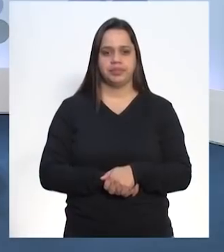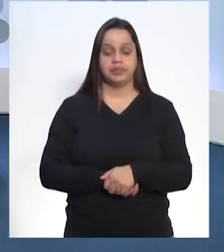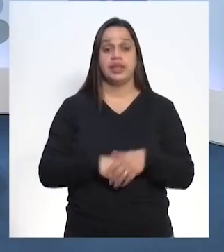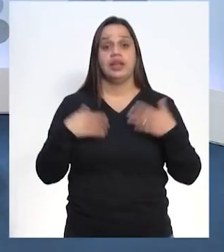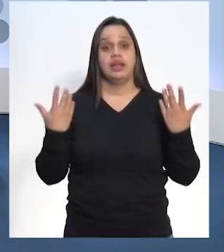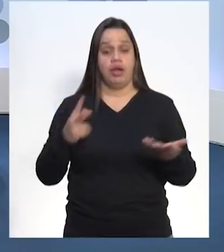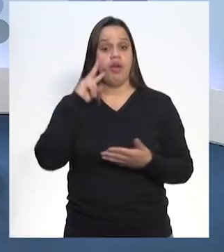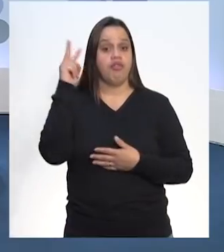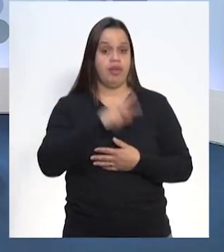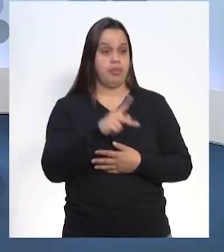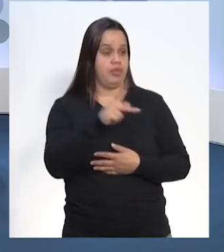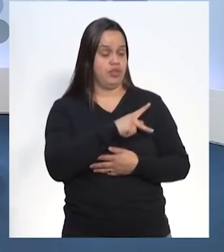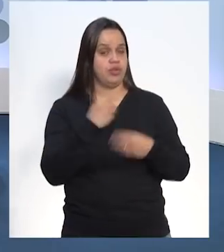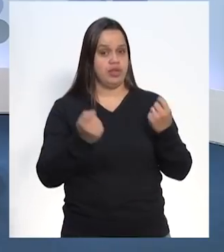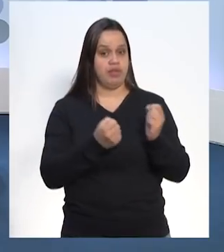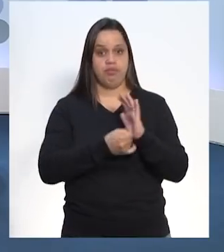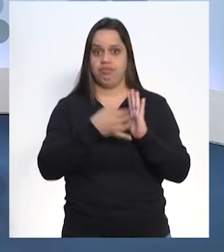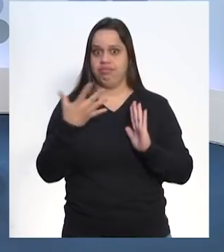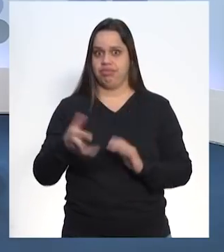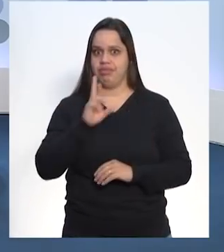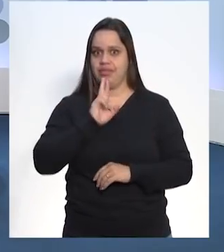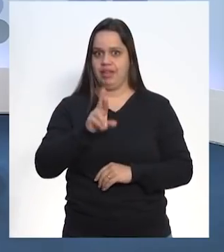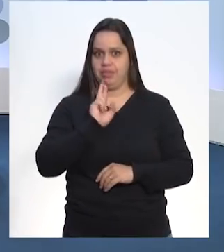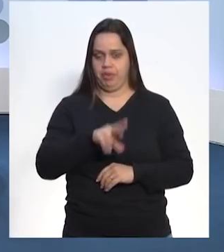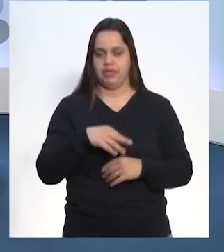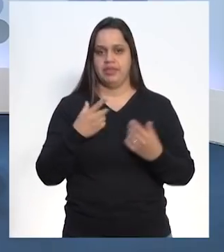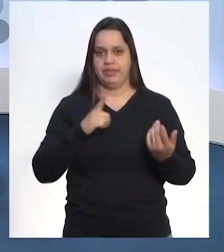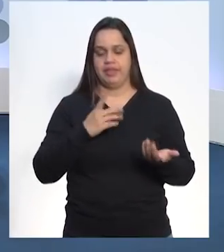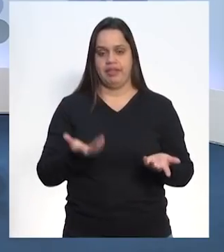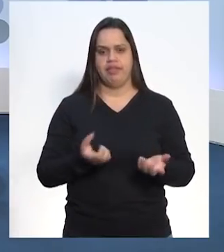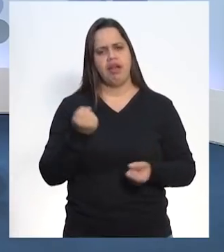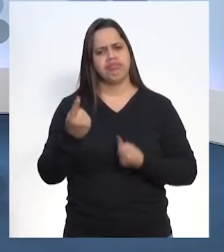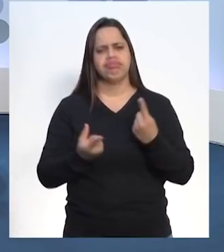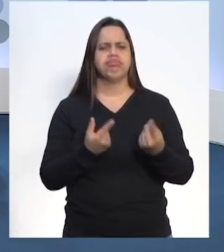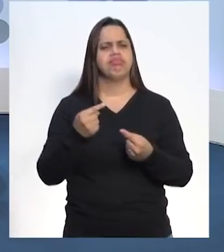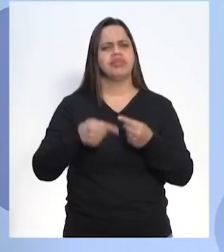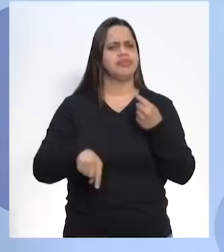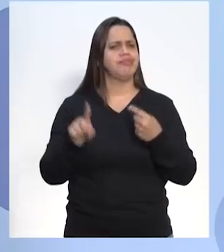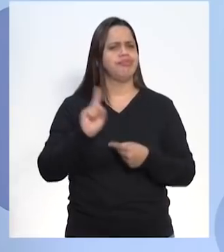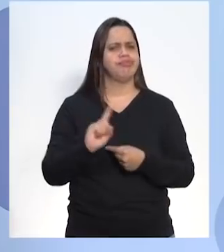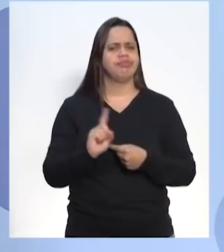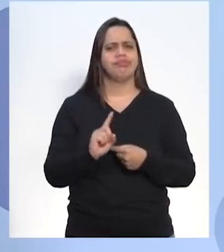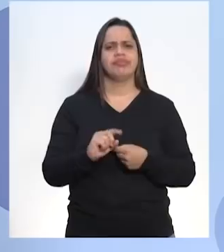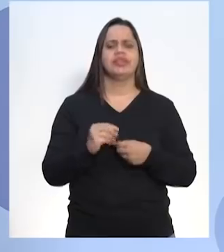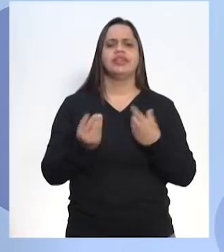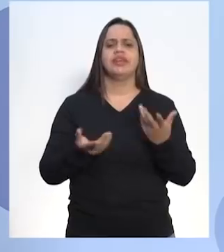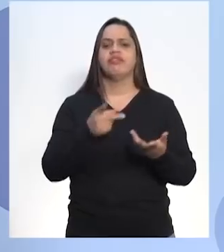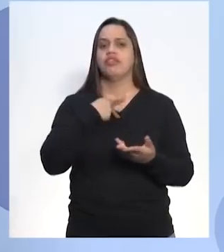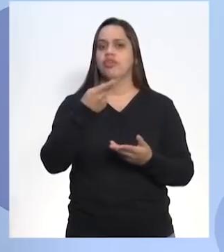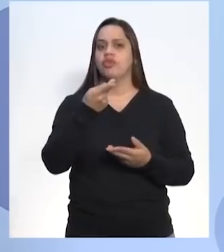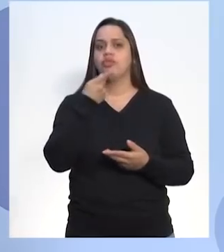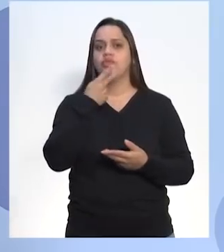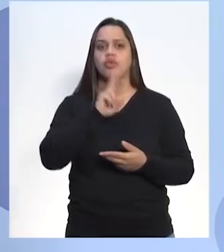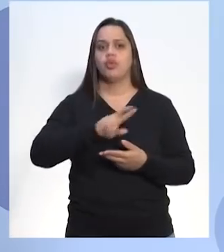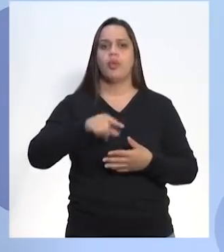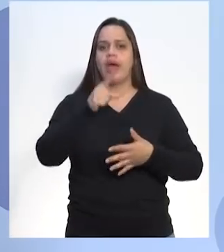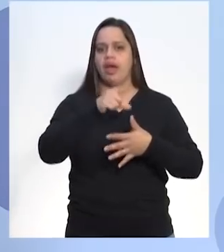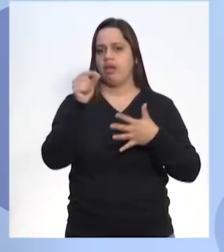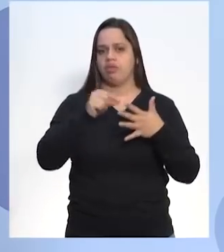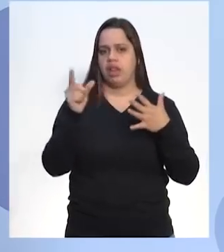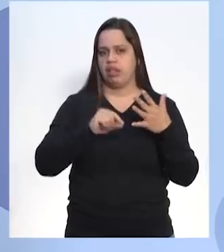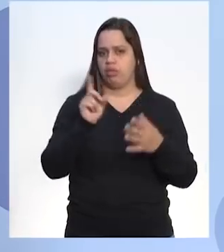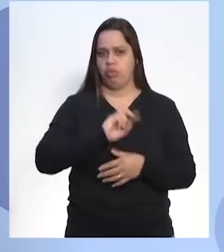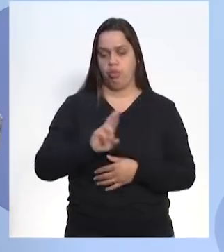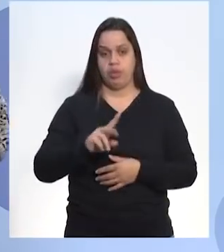Olha, Jonas, várias respostas aqui. Algumas equivocadas. Gente, não era alternativa, tá bom? Não era. Então,